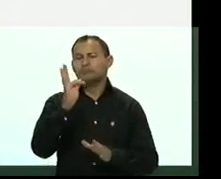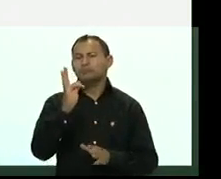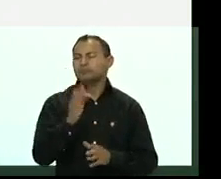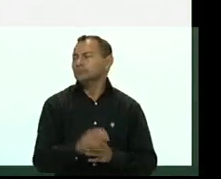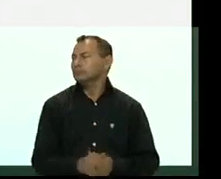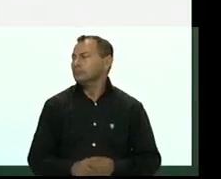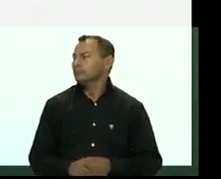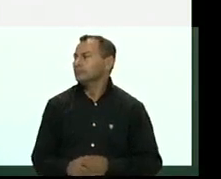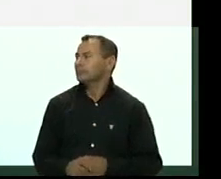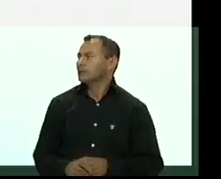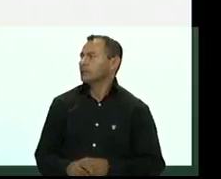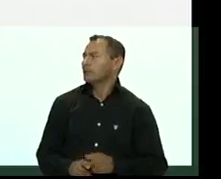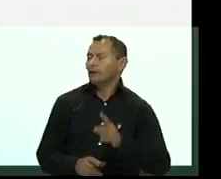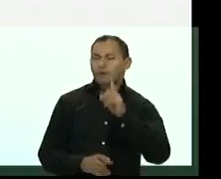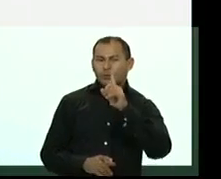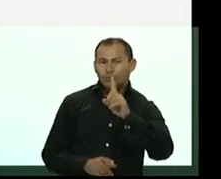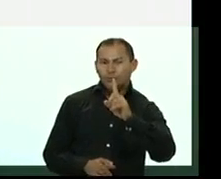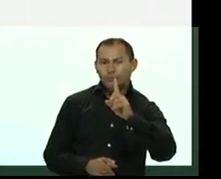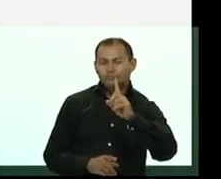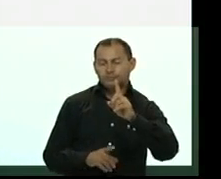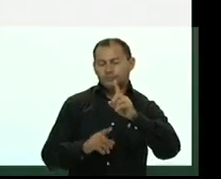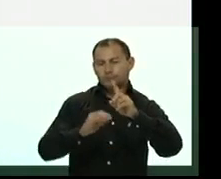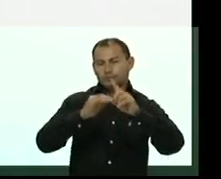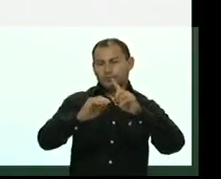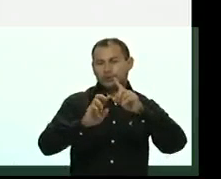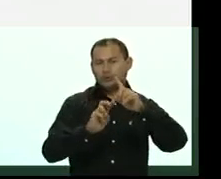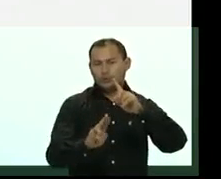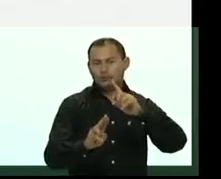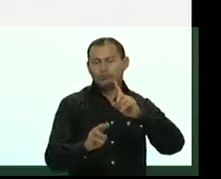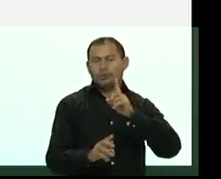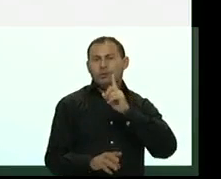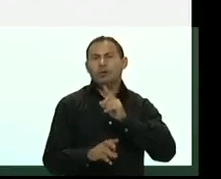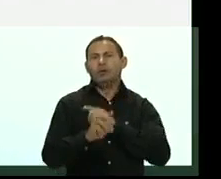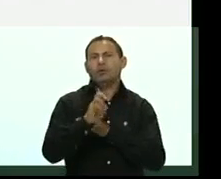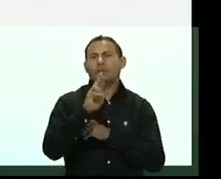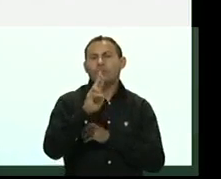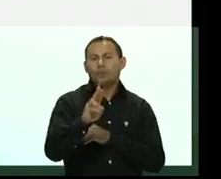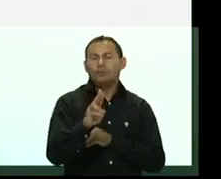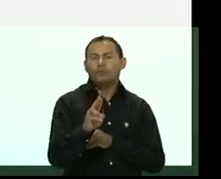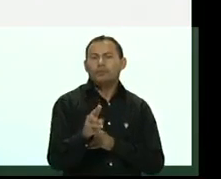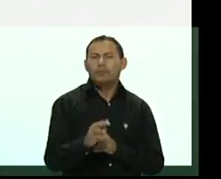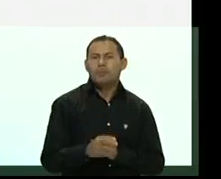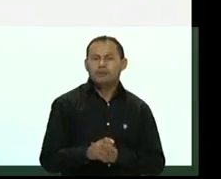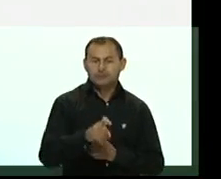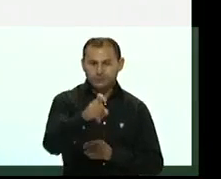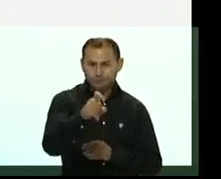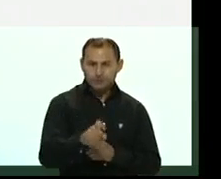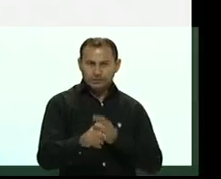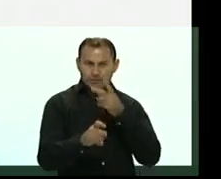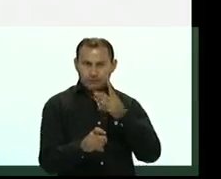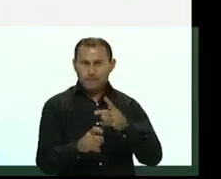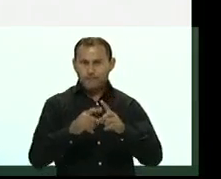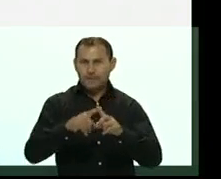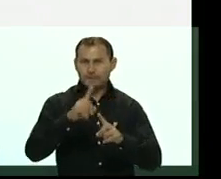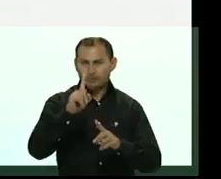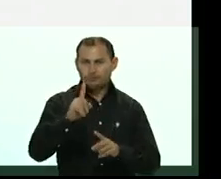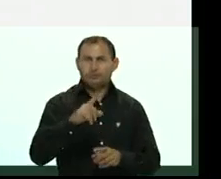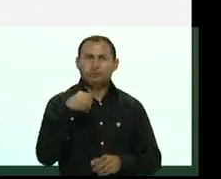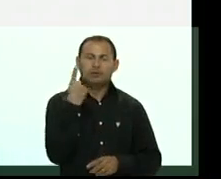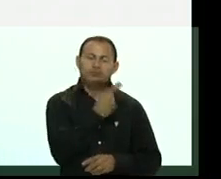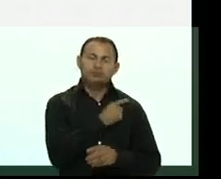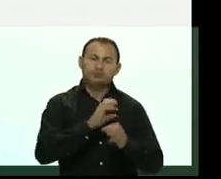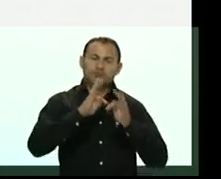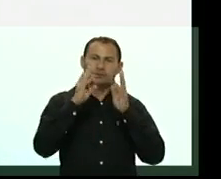função? Não é 1 sobre u? Mas eu não tinha chamado u de x ao quadrado mais 1, então a gente tem que